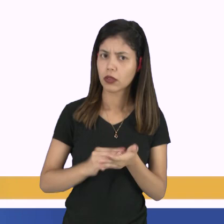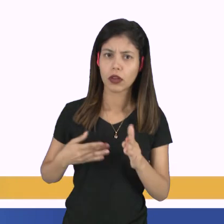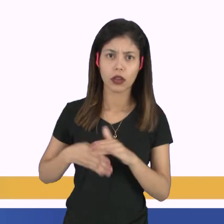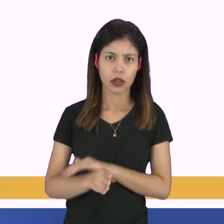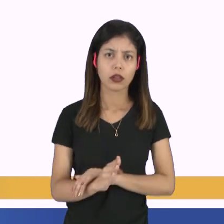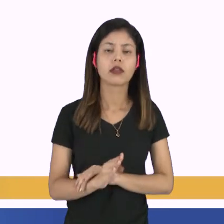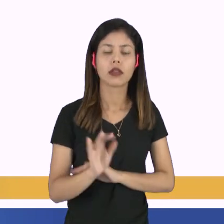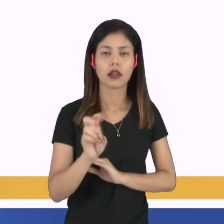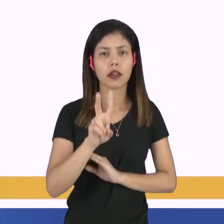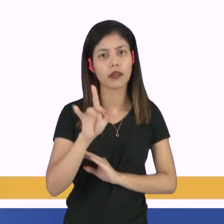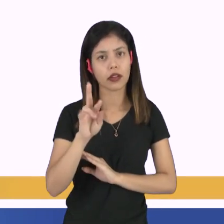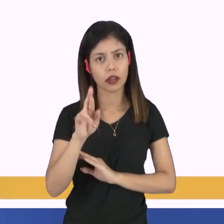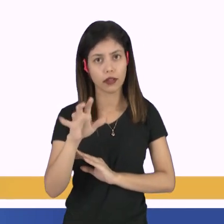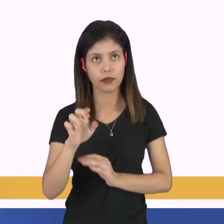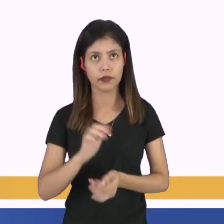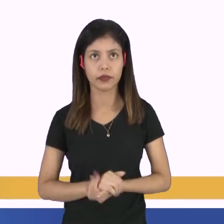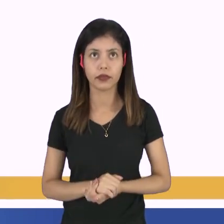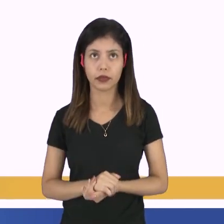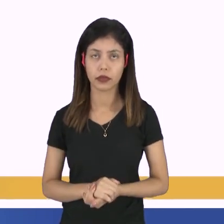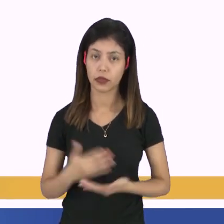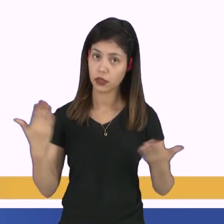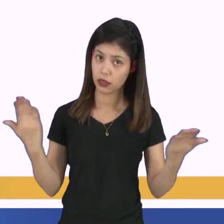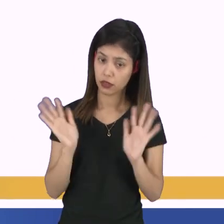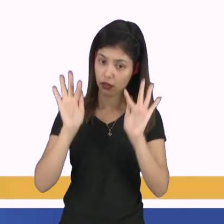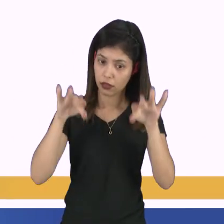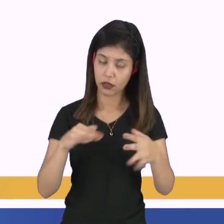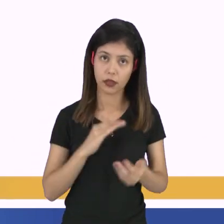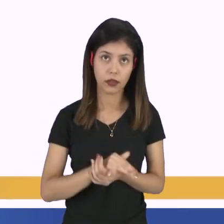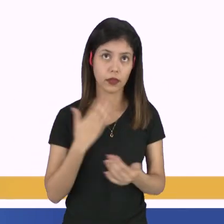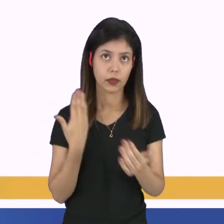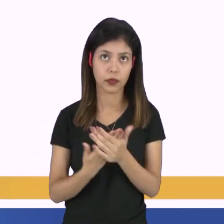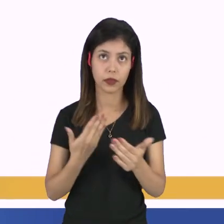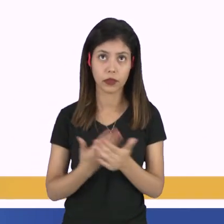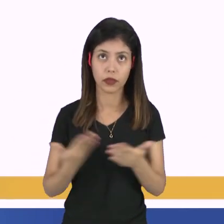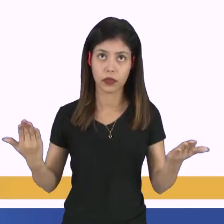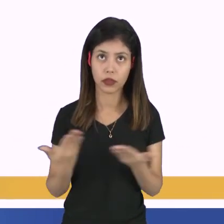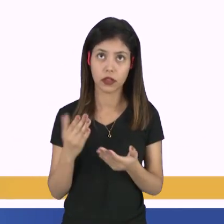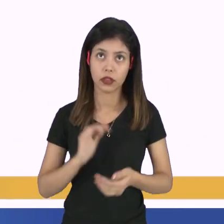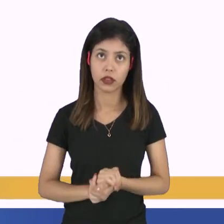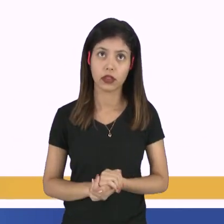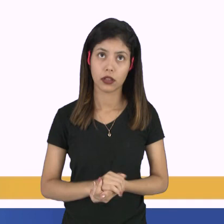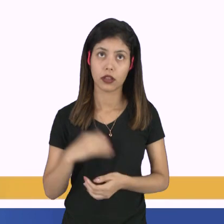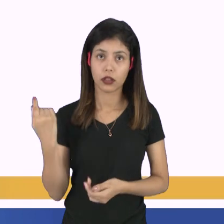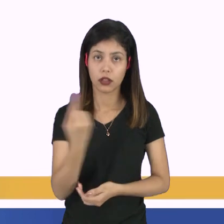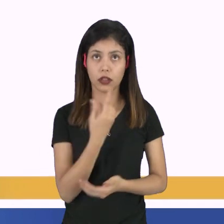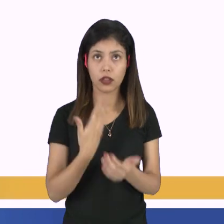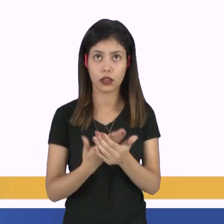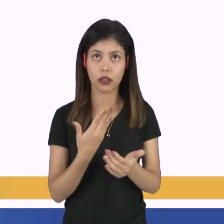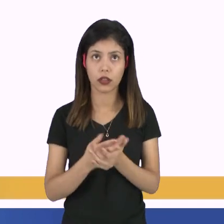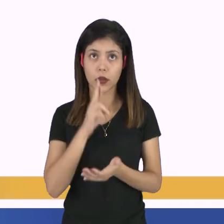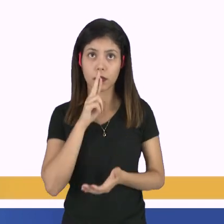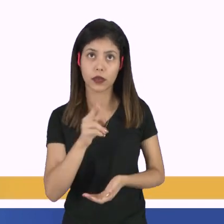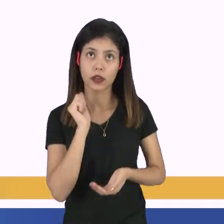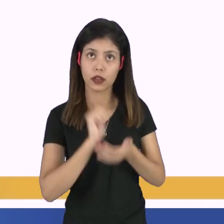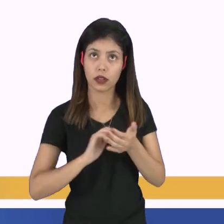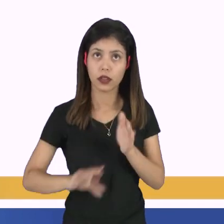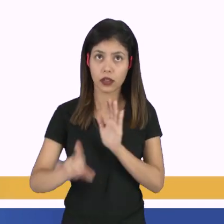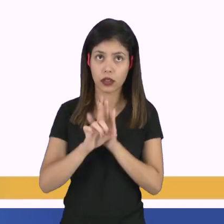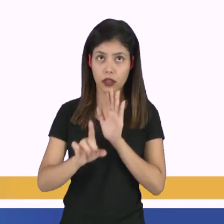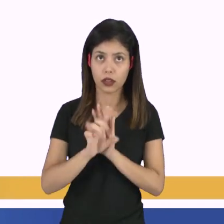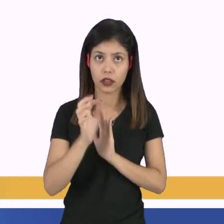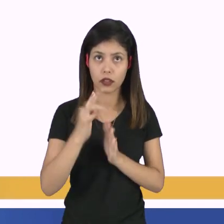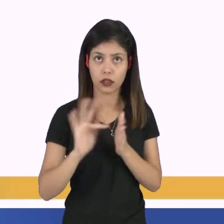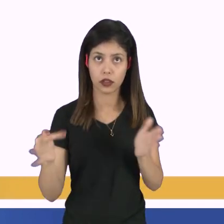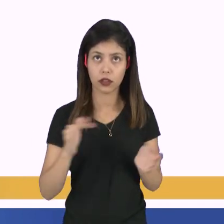naquela variável, certinho? Então, finalizando, e por hoje é só. Em nossa aula, resolvemos exercícios sobre lei